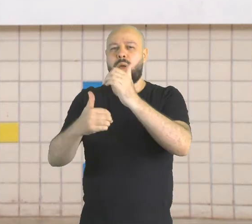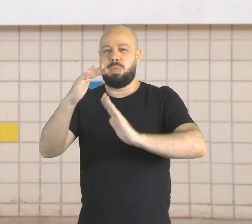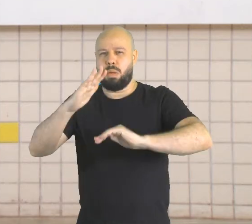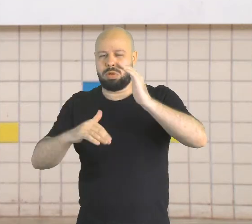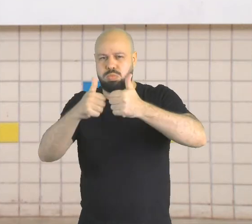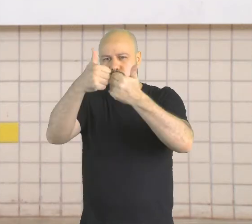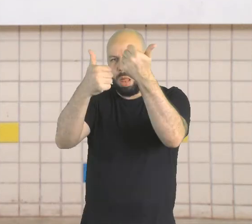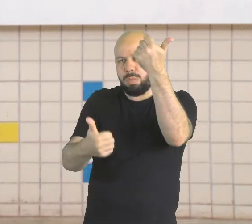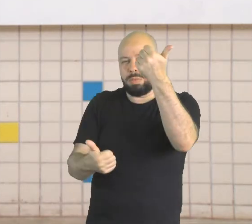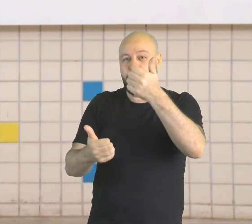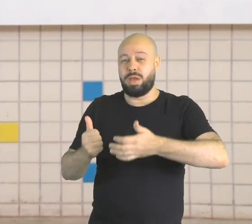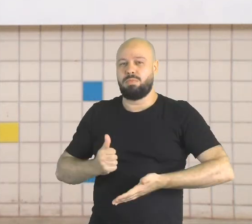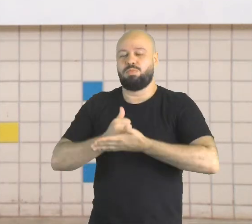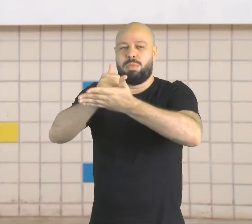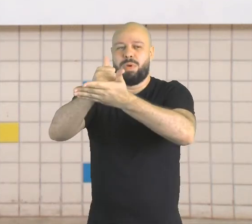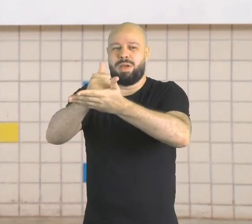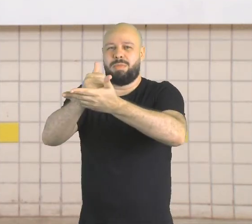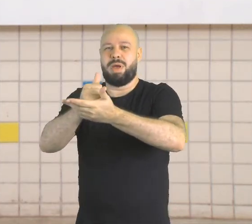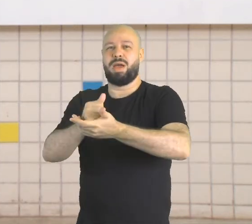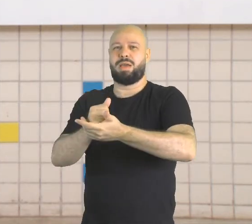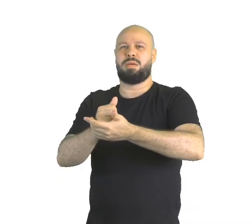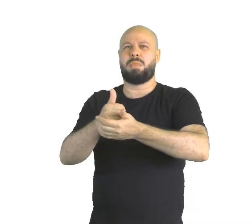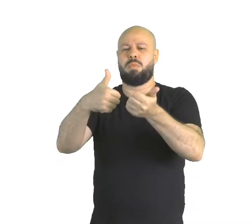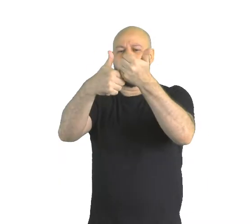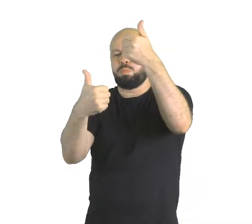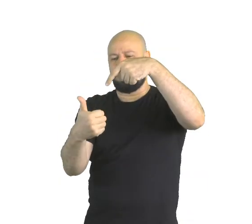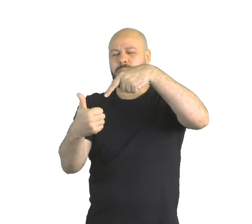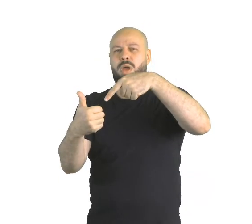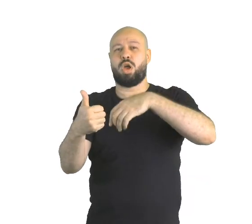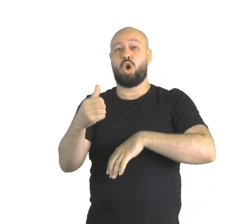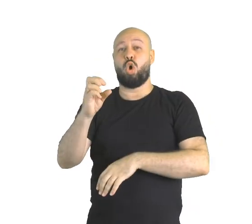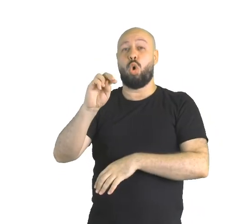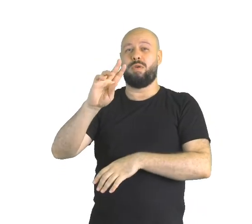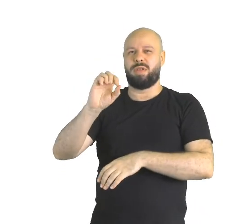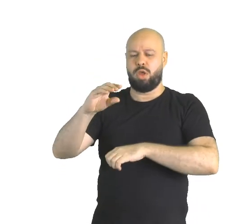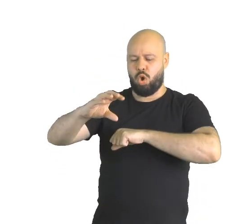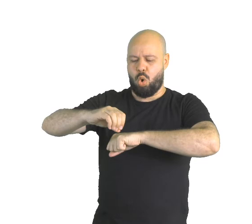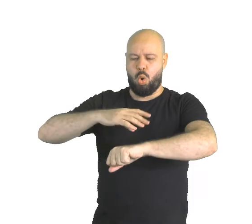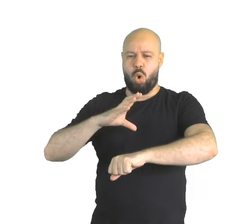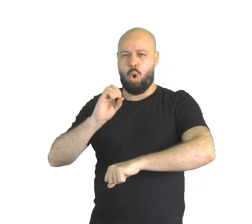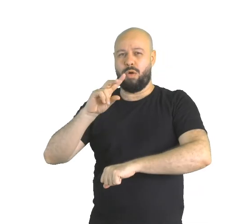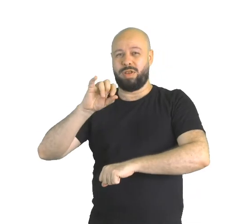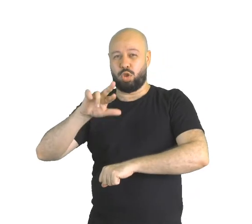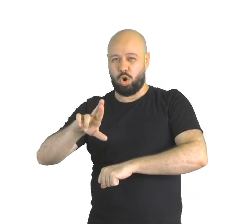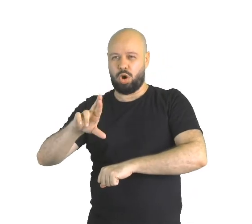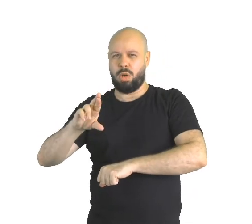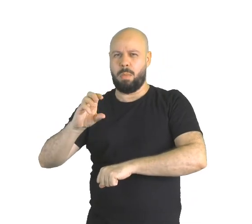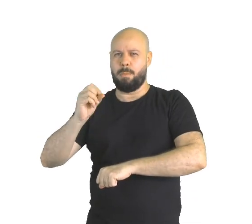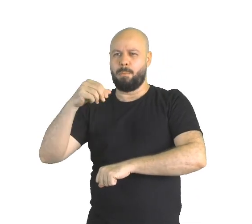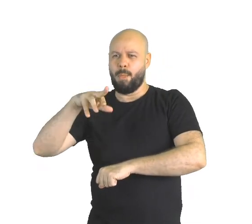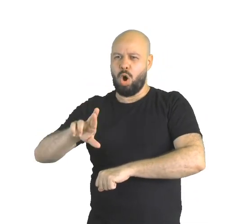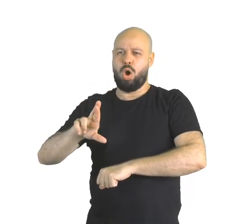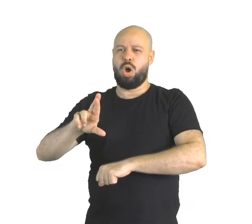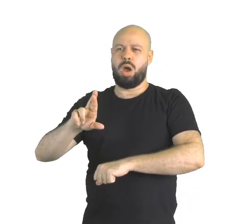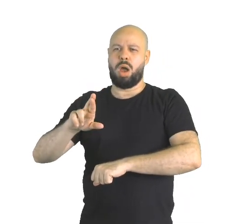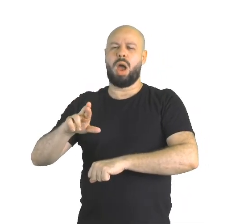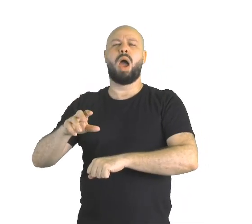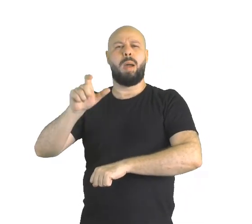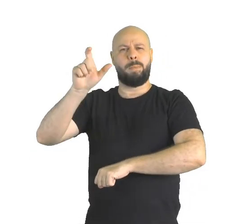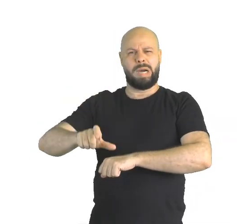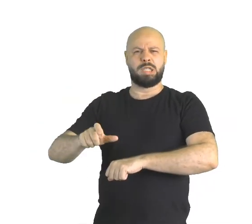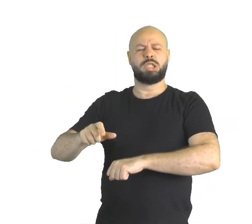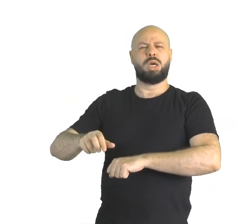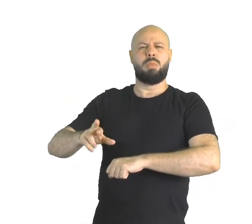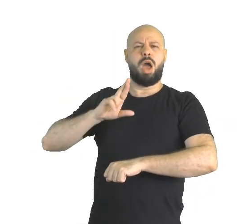Então, o governador-geral ele vai criar um cargo chamado ouvidor-mor. Esse ouvidor-mor era a pessoa responsável